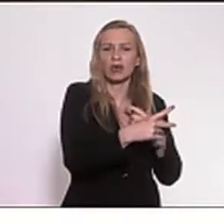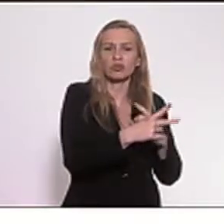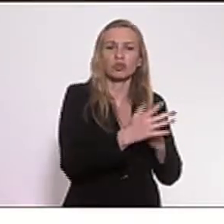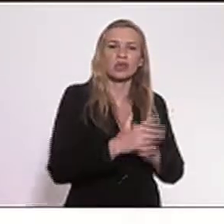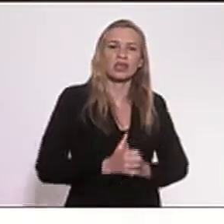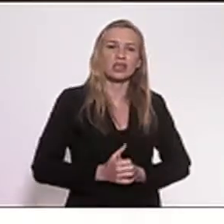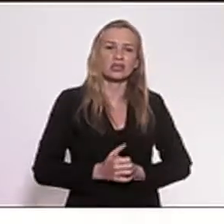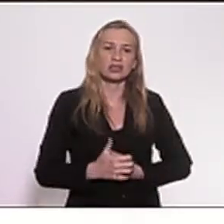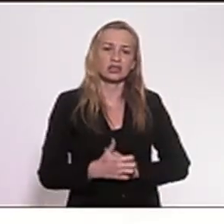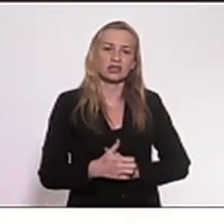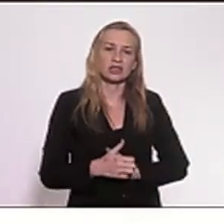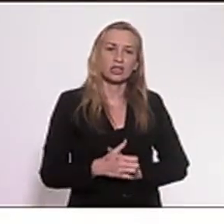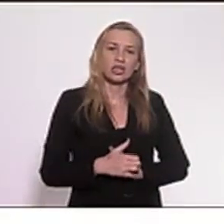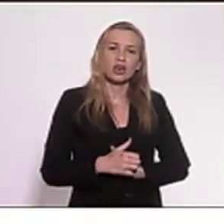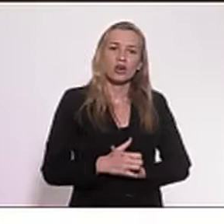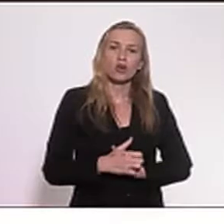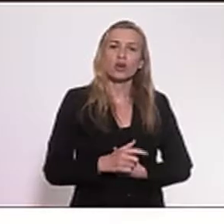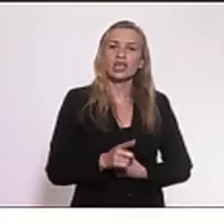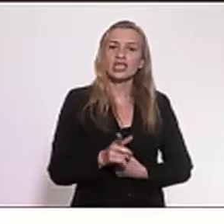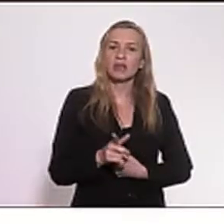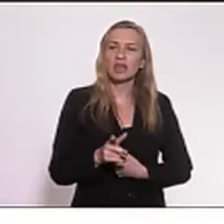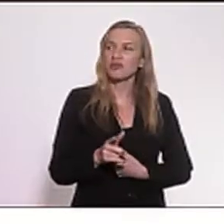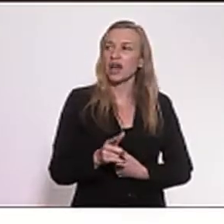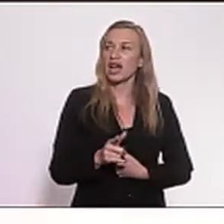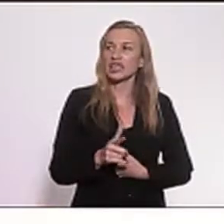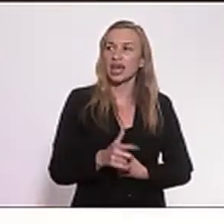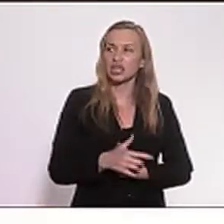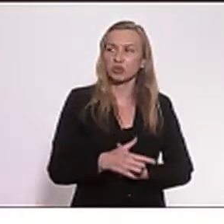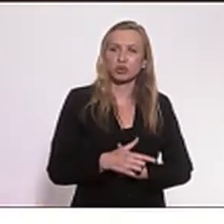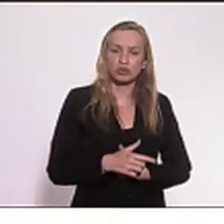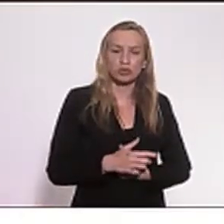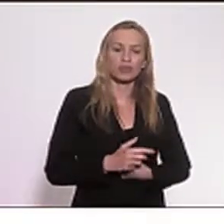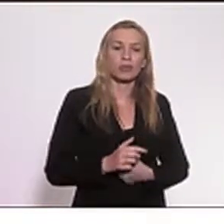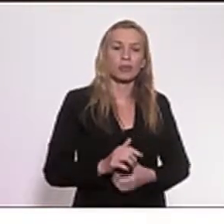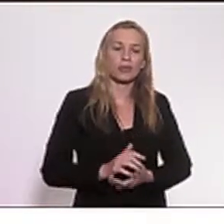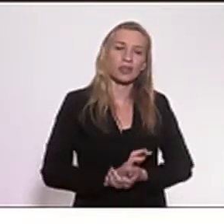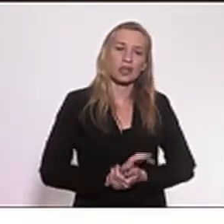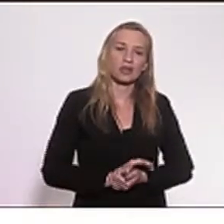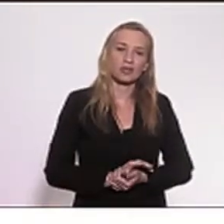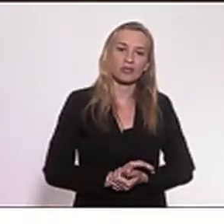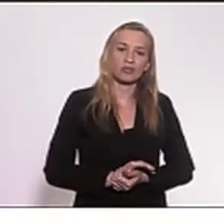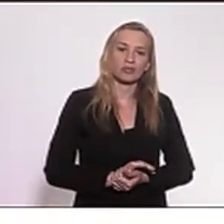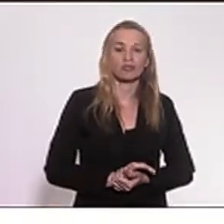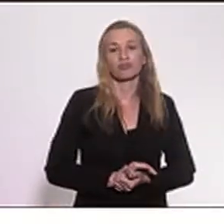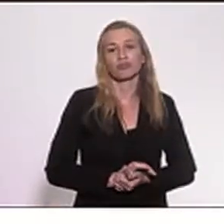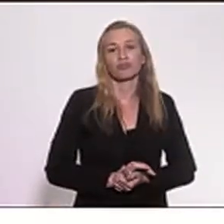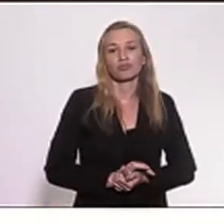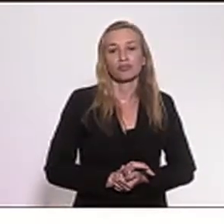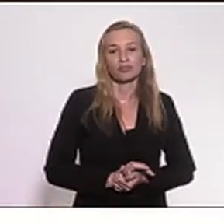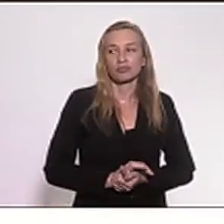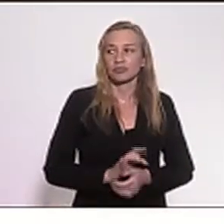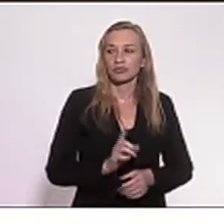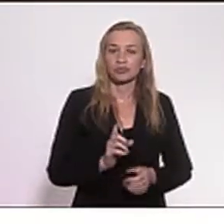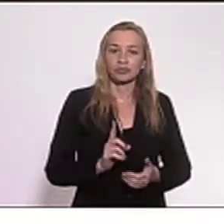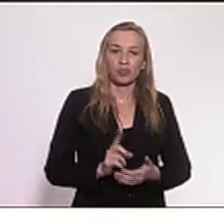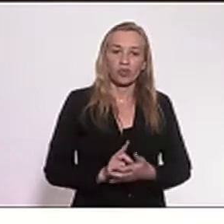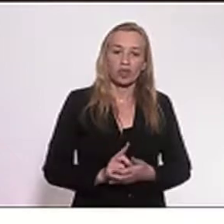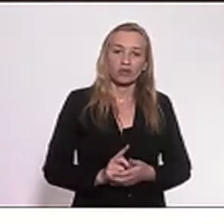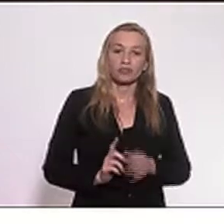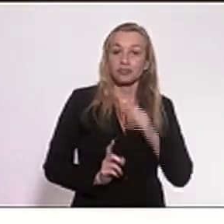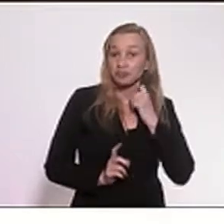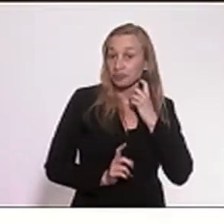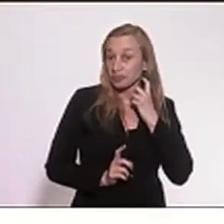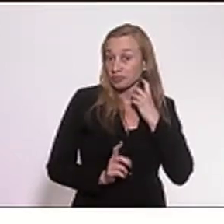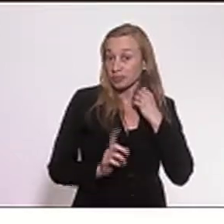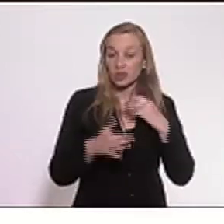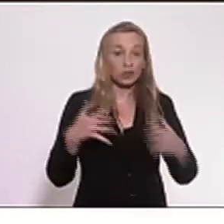que parcelar. Como isso passa a ser um imposto não regular, não do caixa normal do